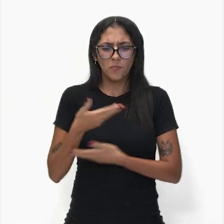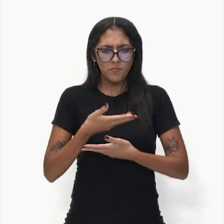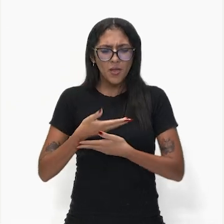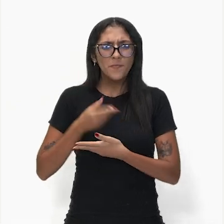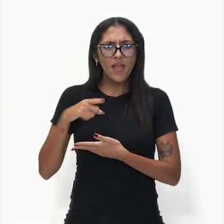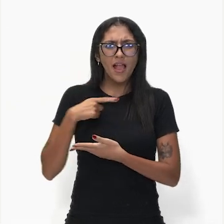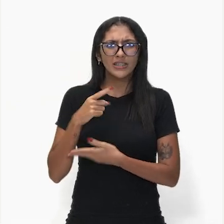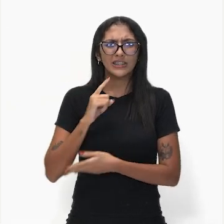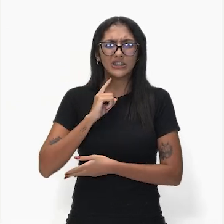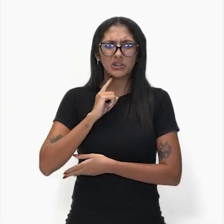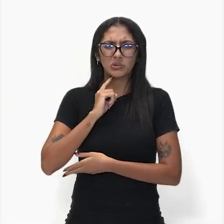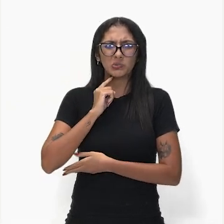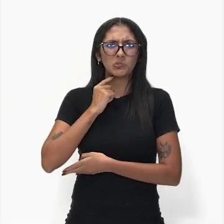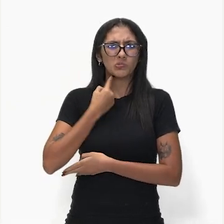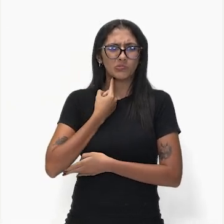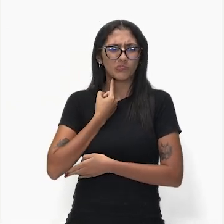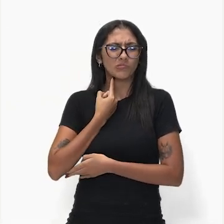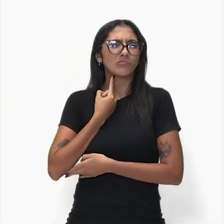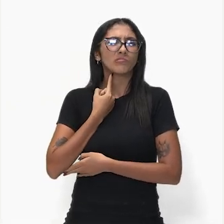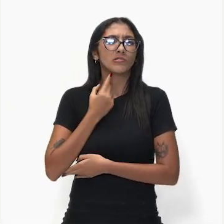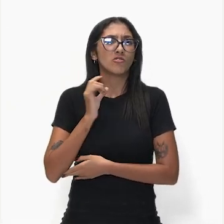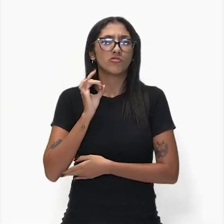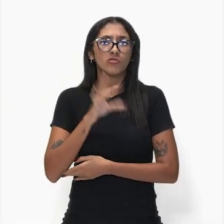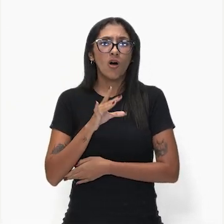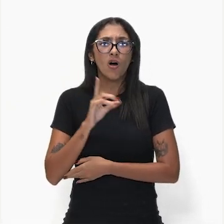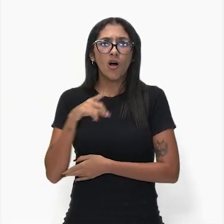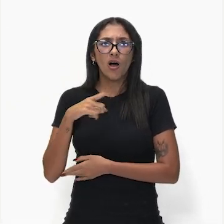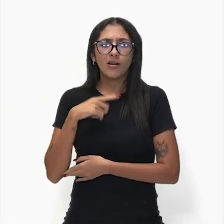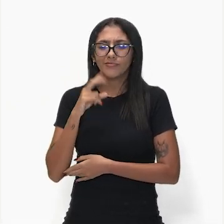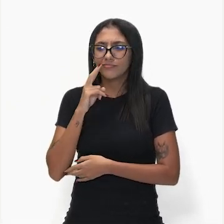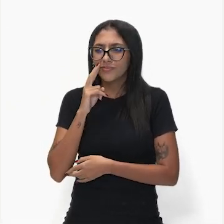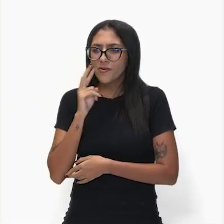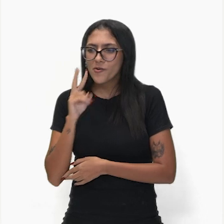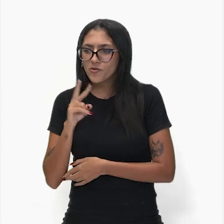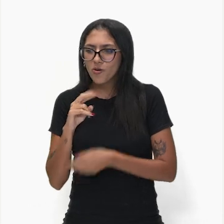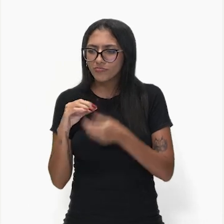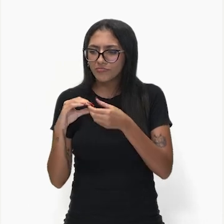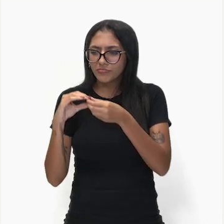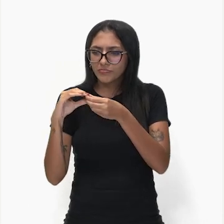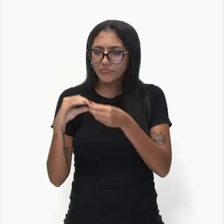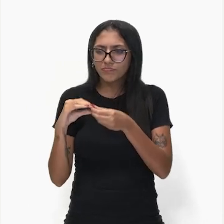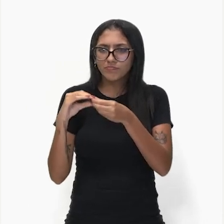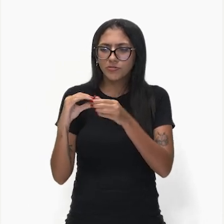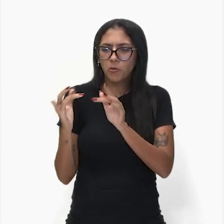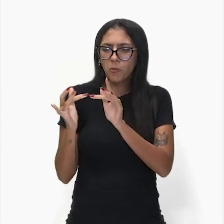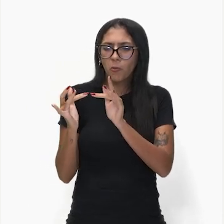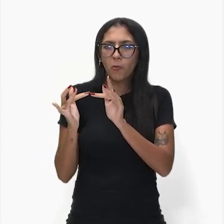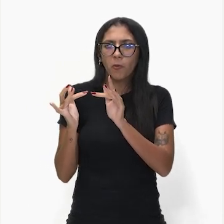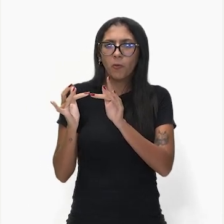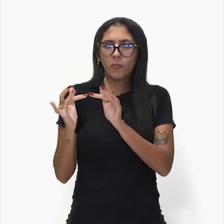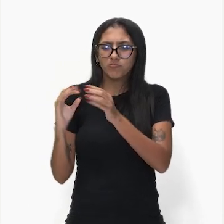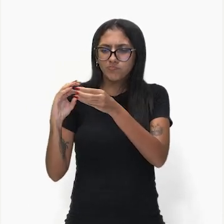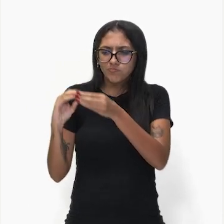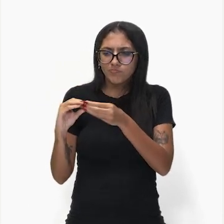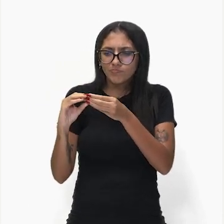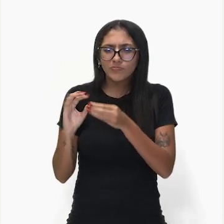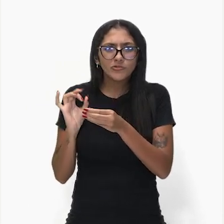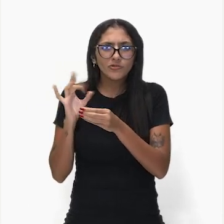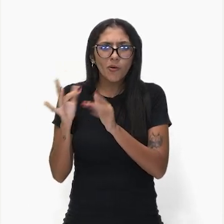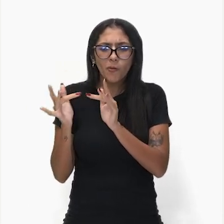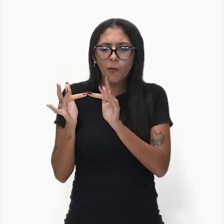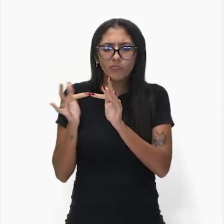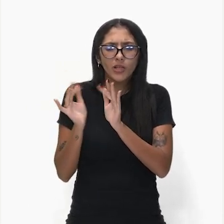criança, contentando-se em olhar, pegar a mão, uma pequenina garra seca,